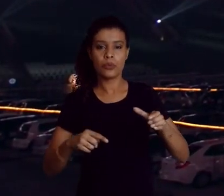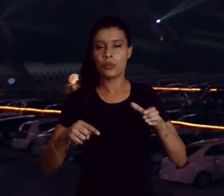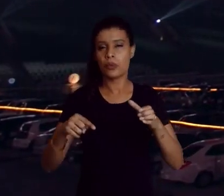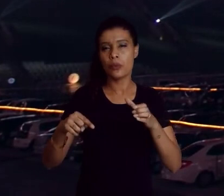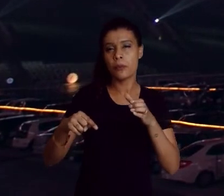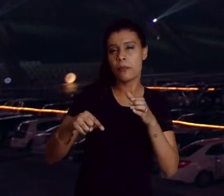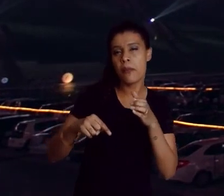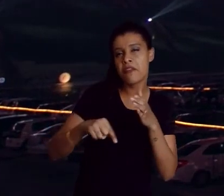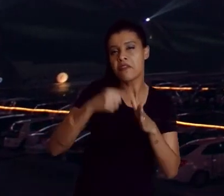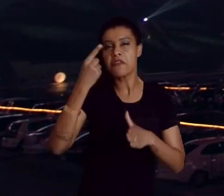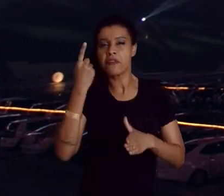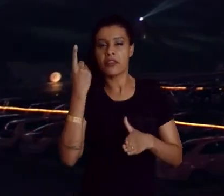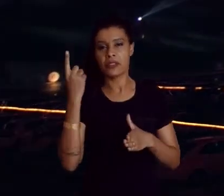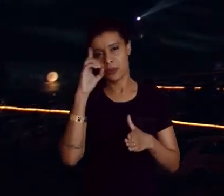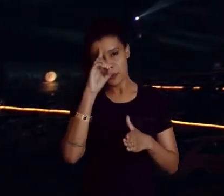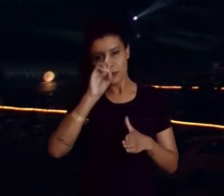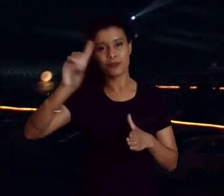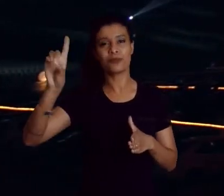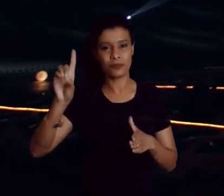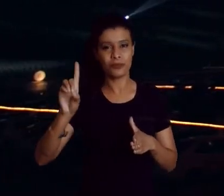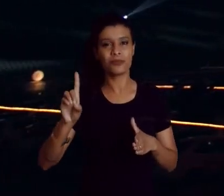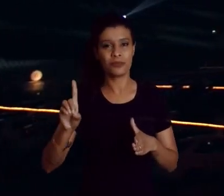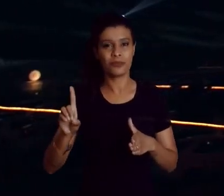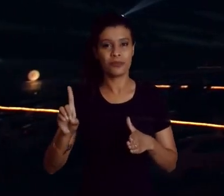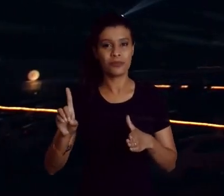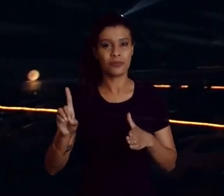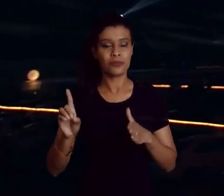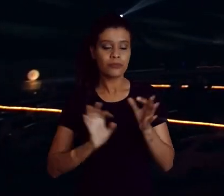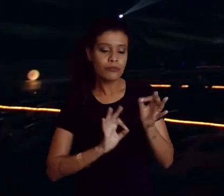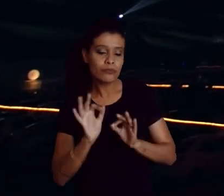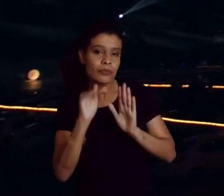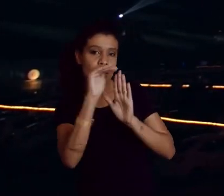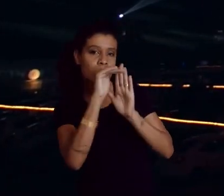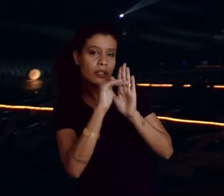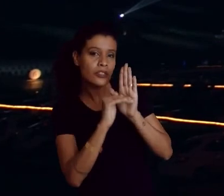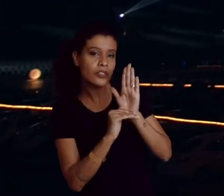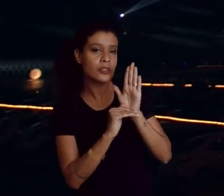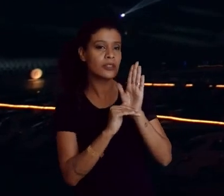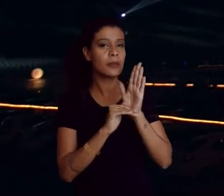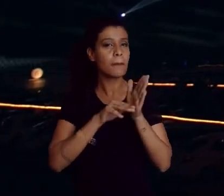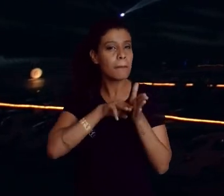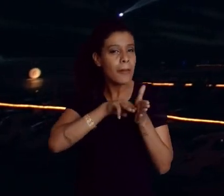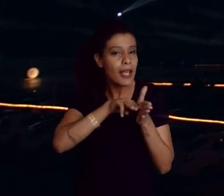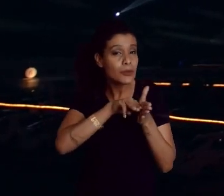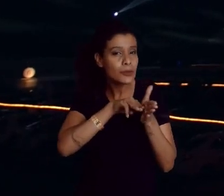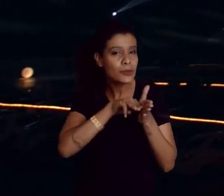horários alternados. E cada dia crie uma tarefa, uma metodologia para